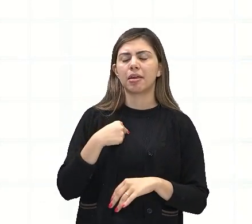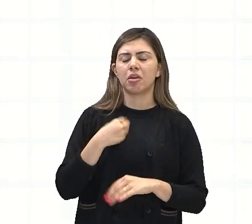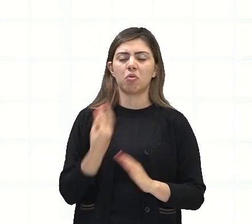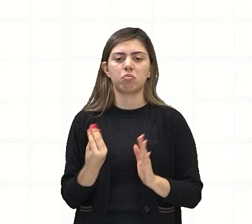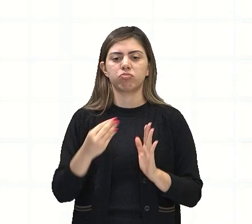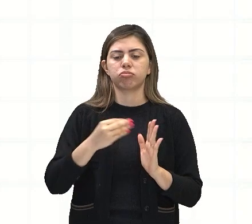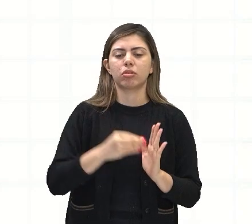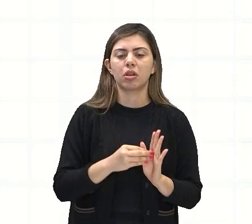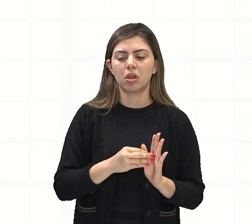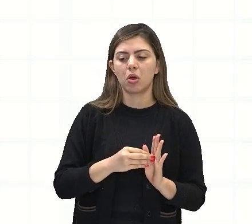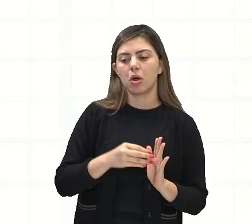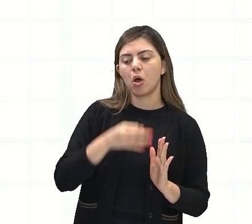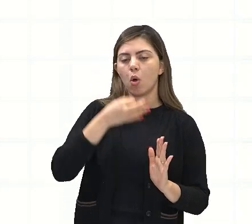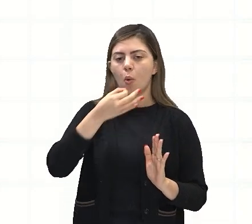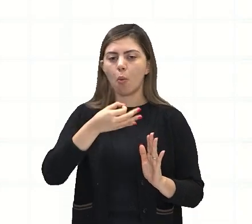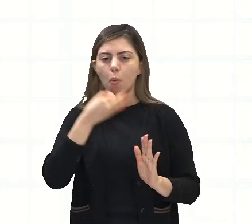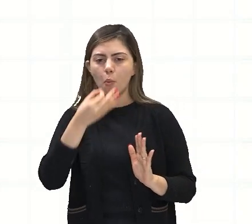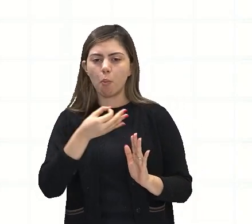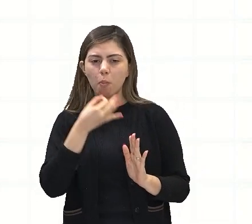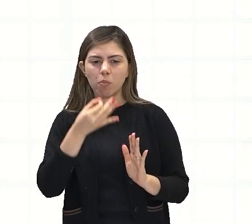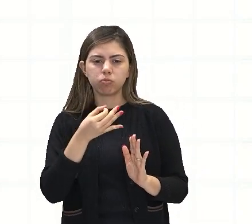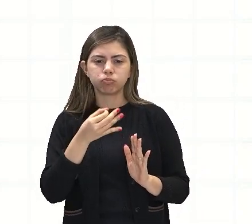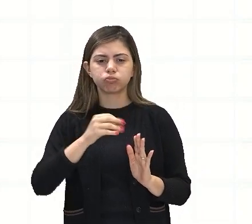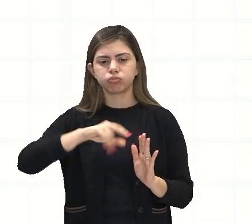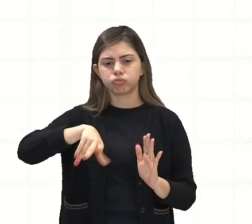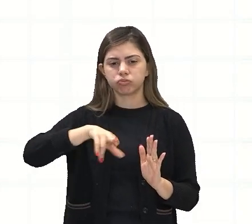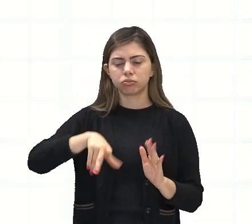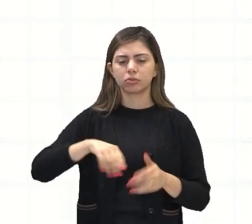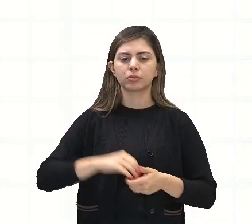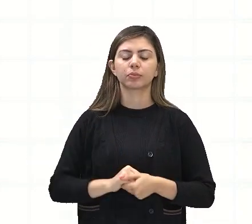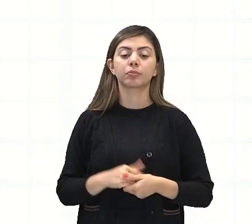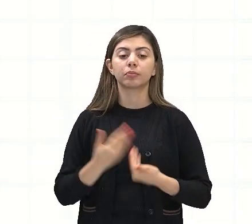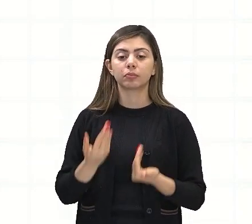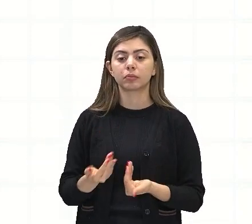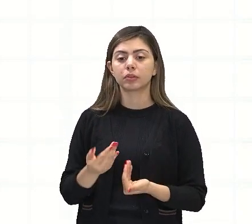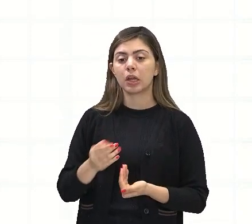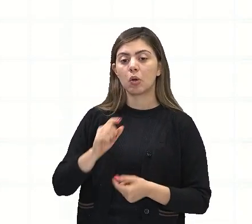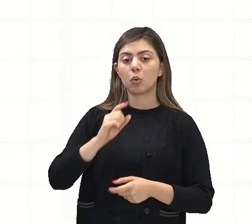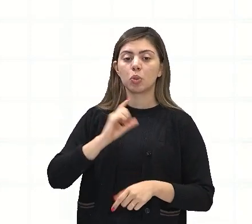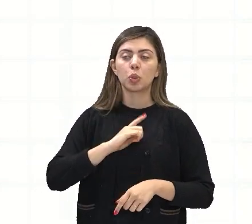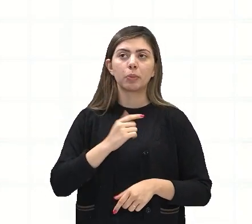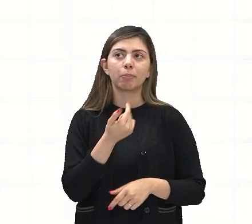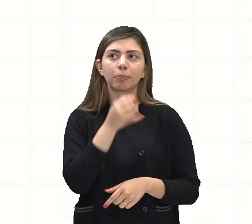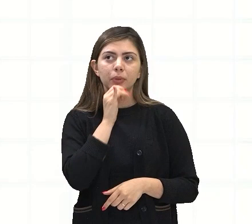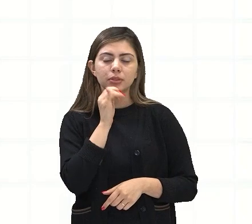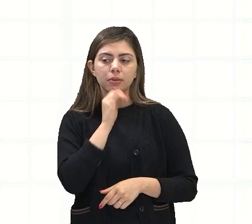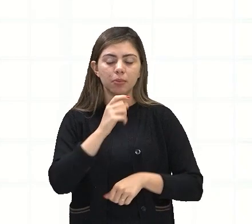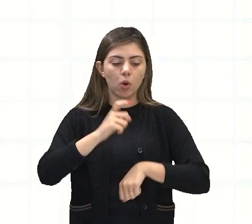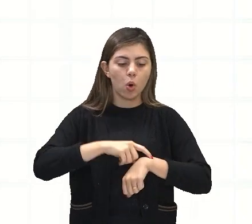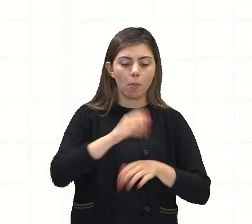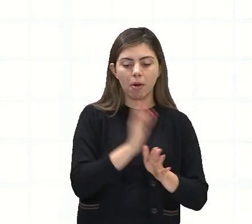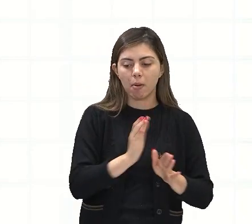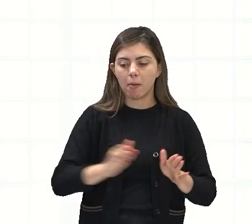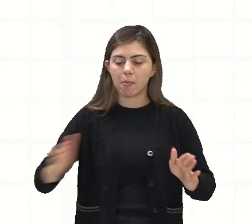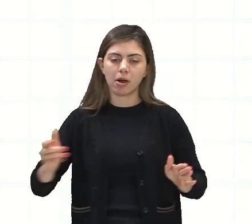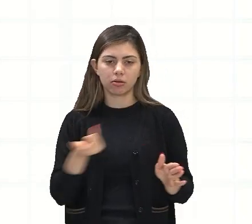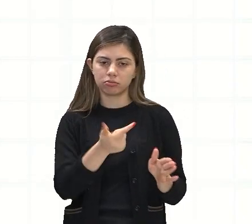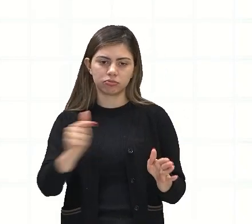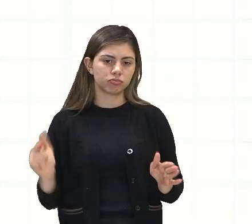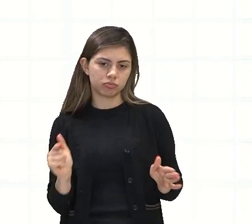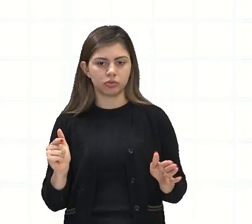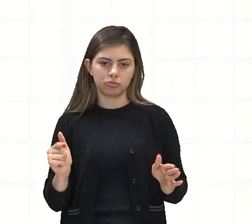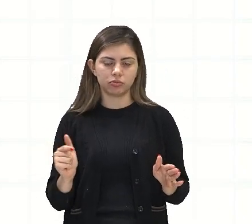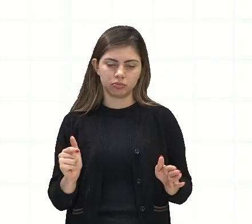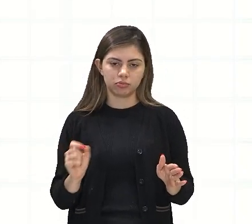texto como primeira pessoa. E tem um detalhe aqui, sem ordem cronológica, você não vai estar apresentando o tempo ali na